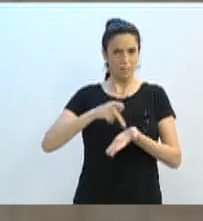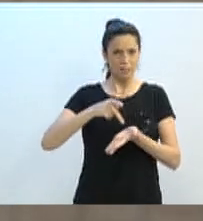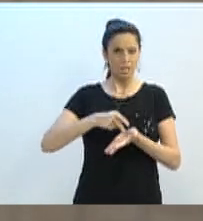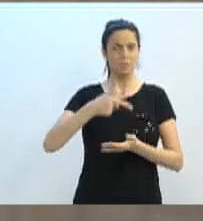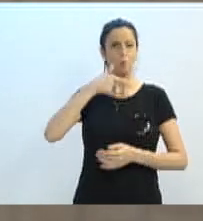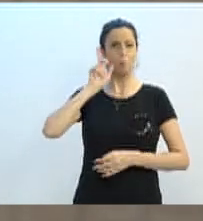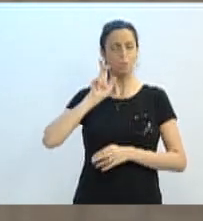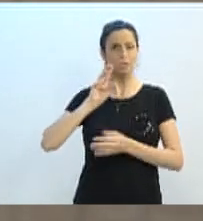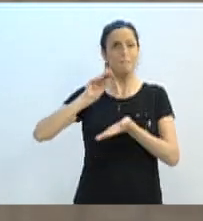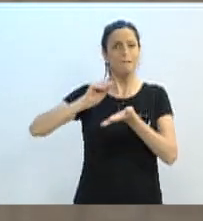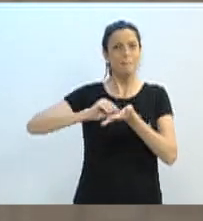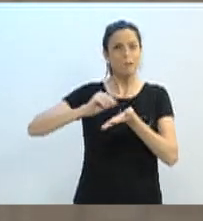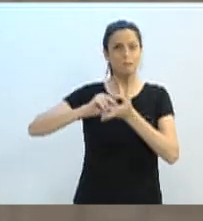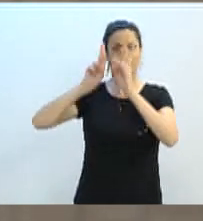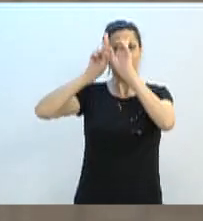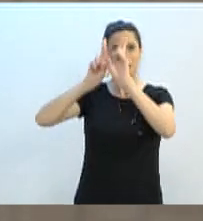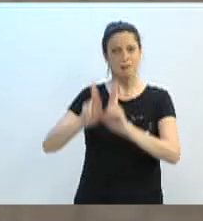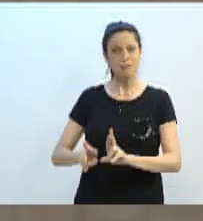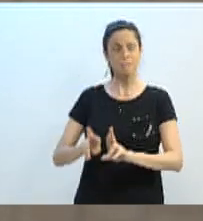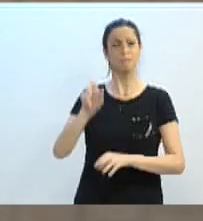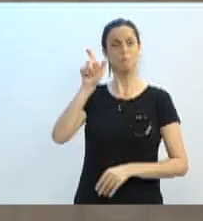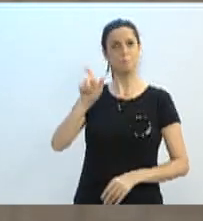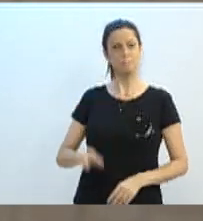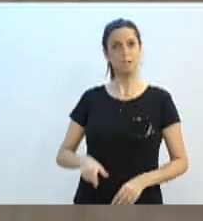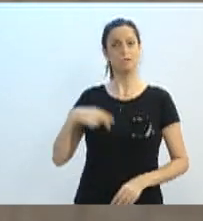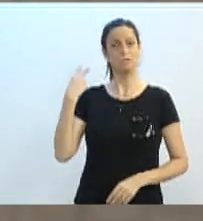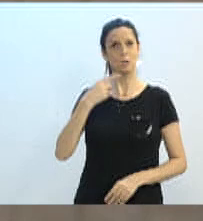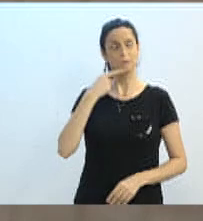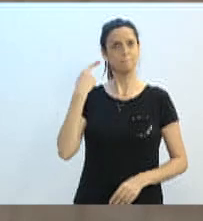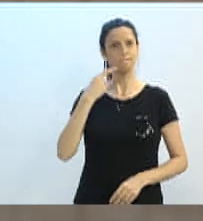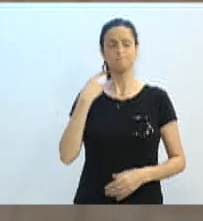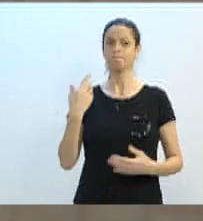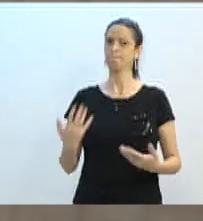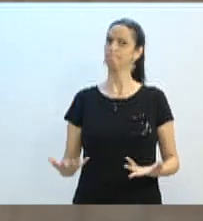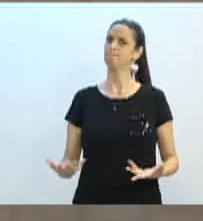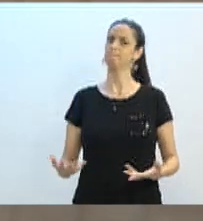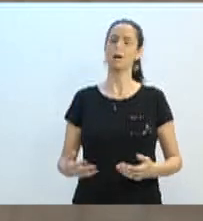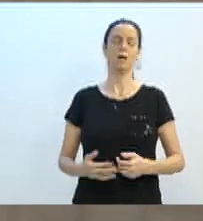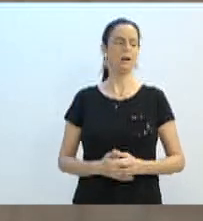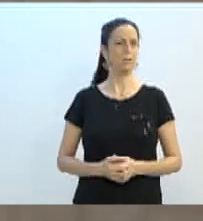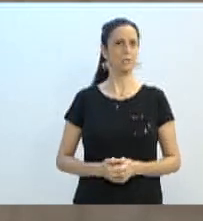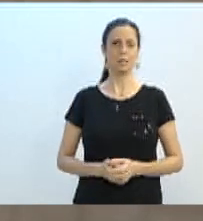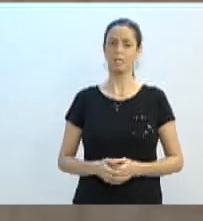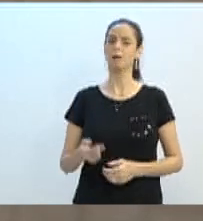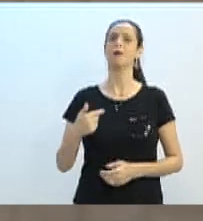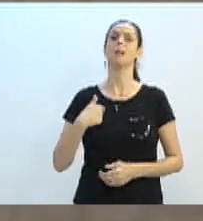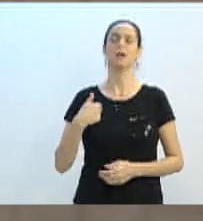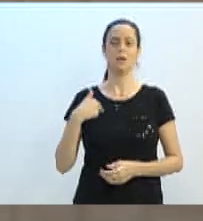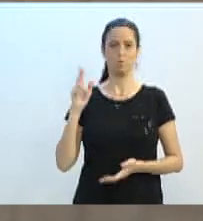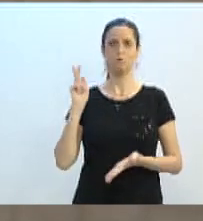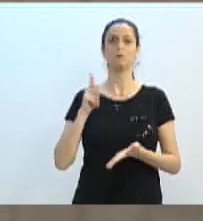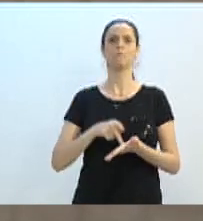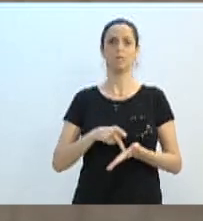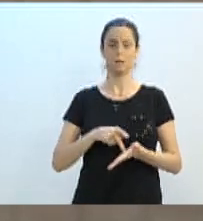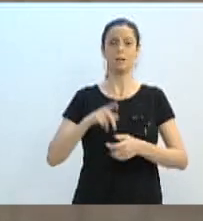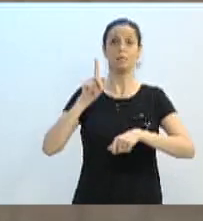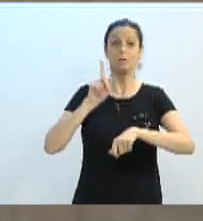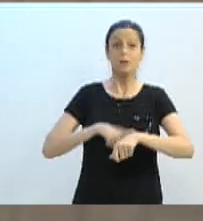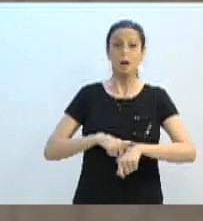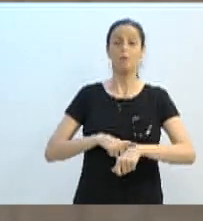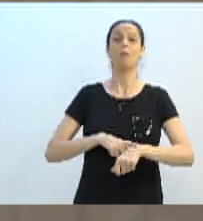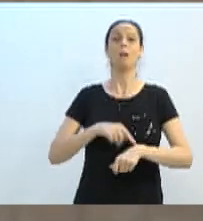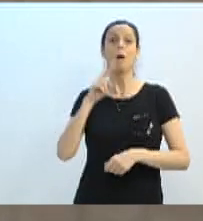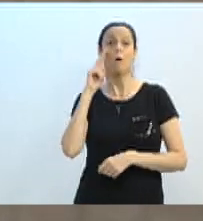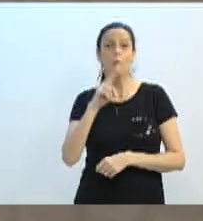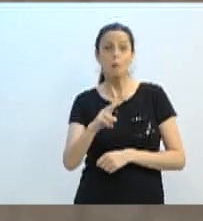com o meu colega vereador Marcelo Lanzarin, eu fiz questão de entrar na transmissão no